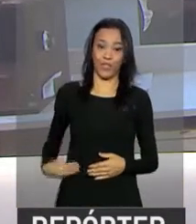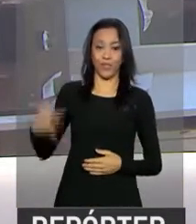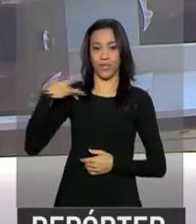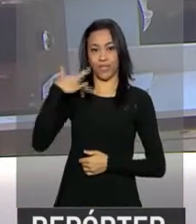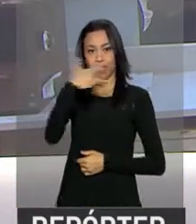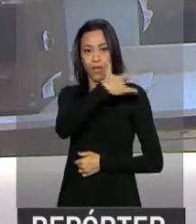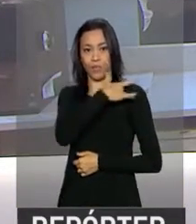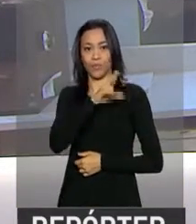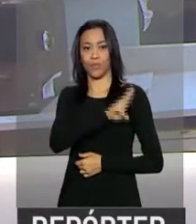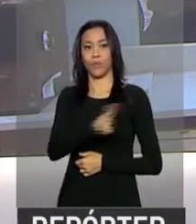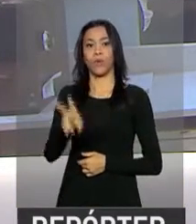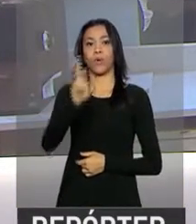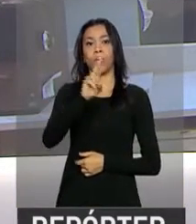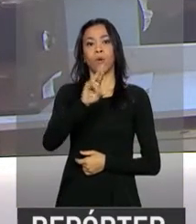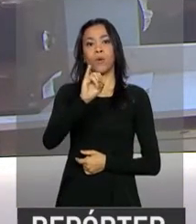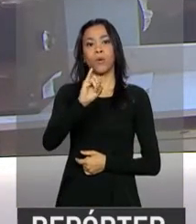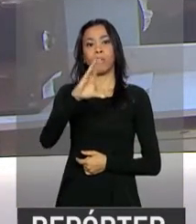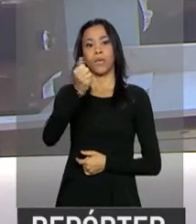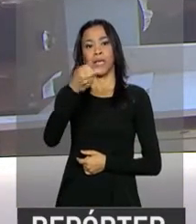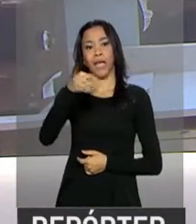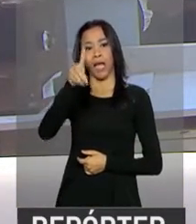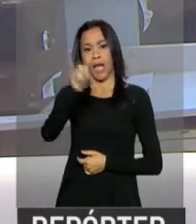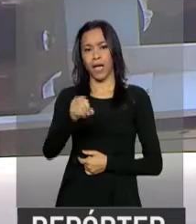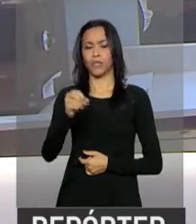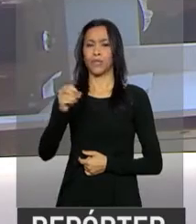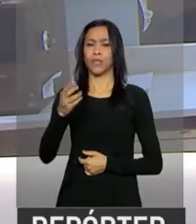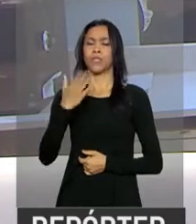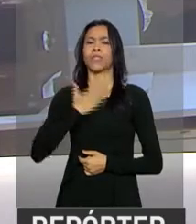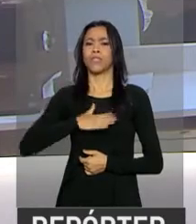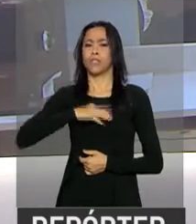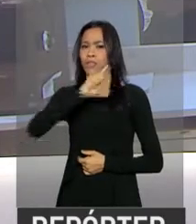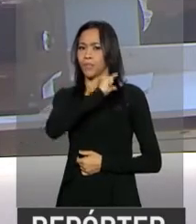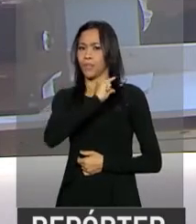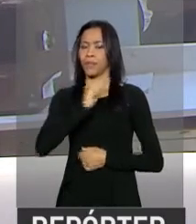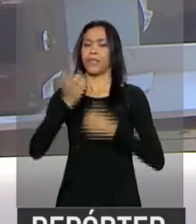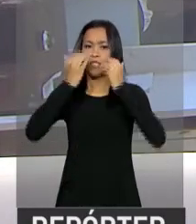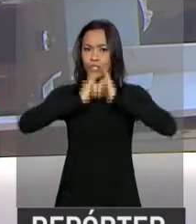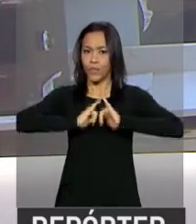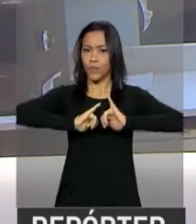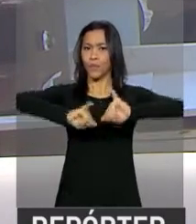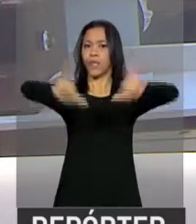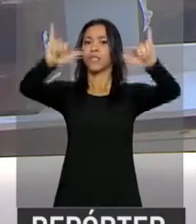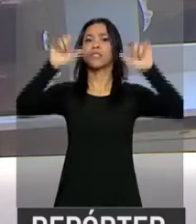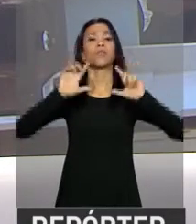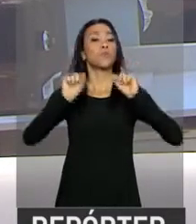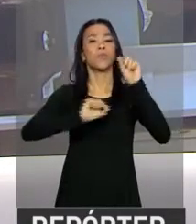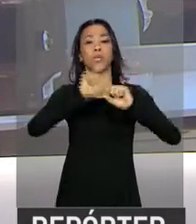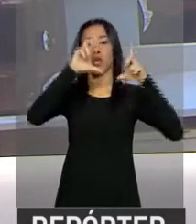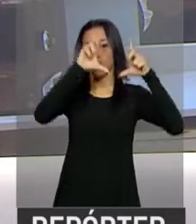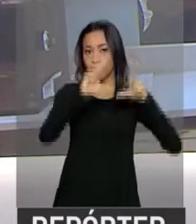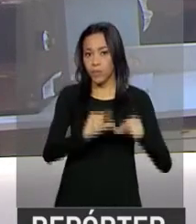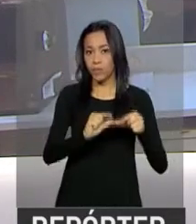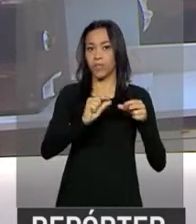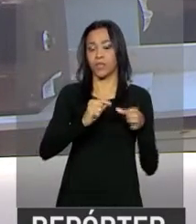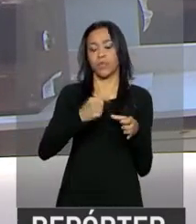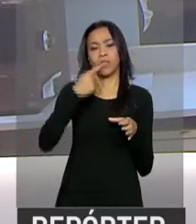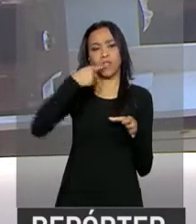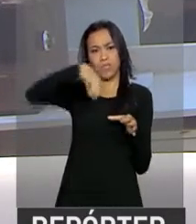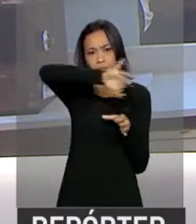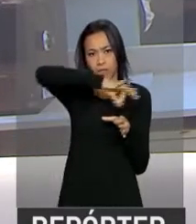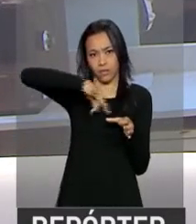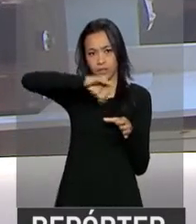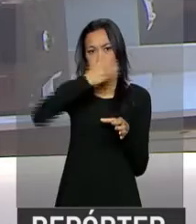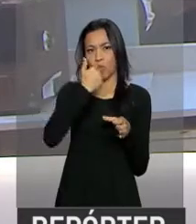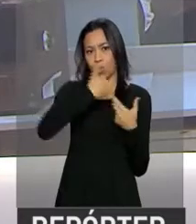Barros, falando com a imprensa após a divulgação dos dados da terceira rodada de redução do sódio em alimentos processados. O acordo